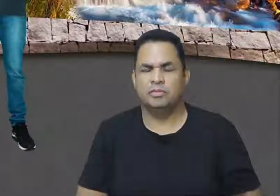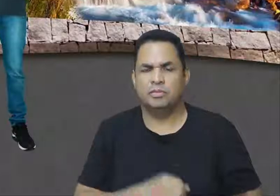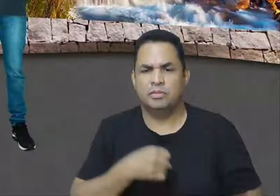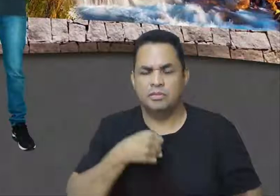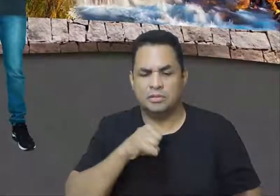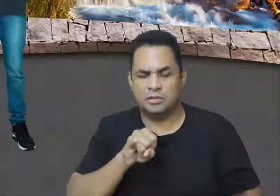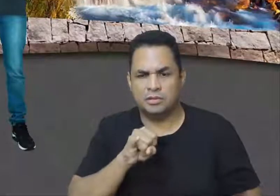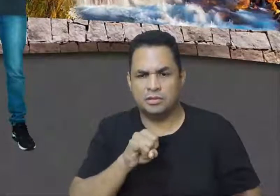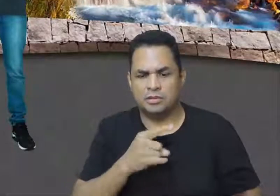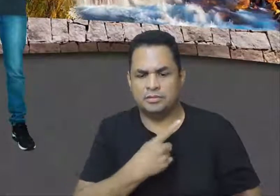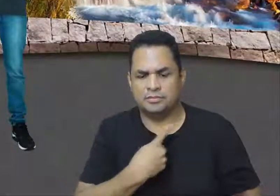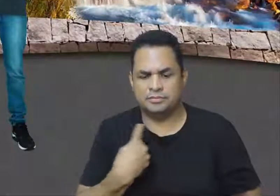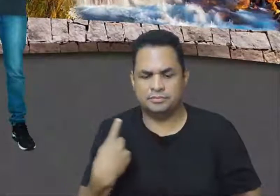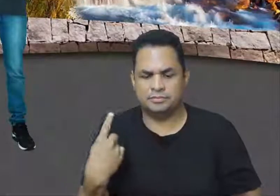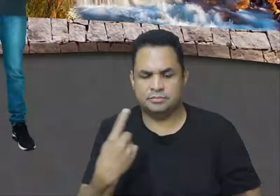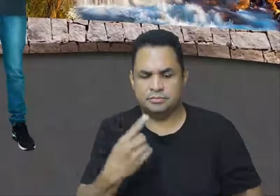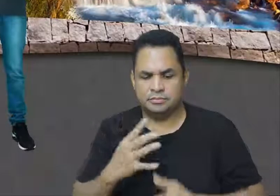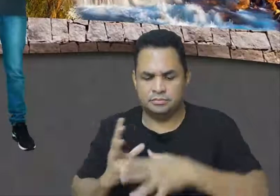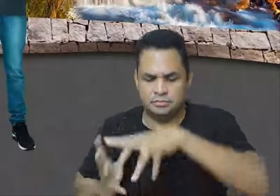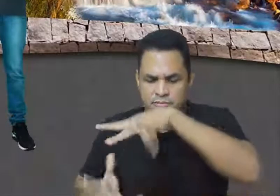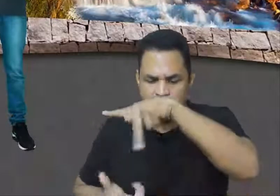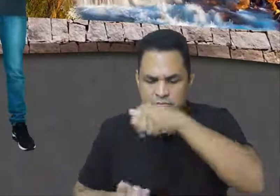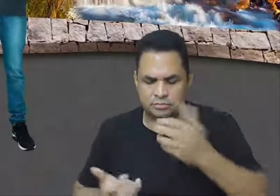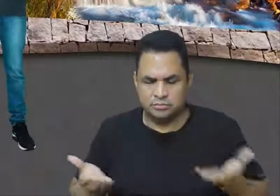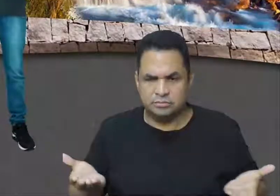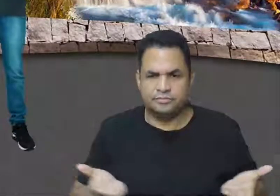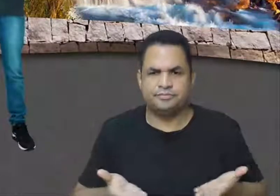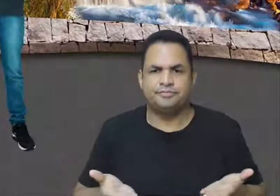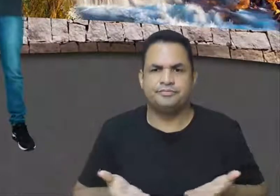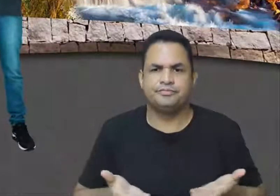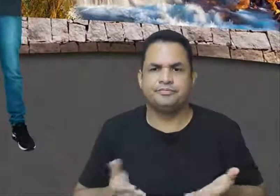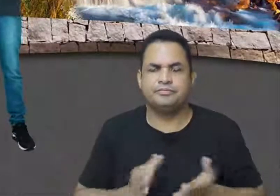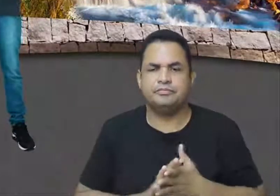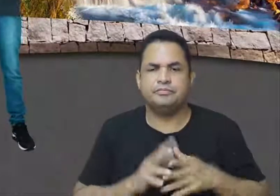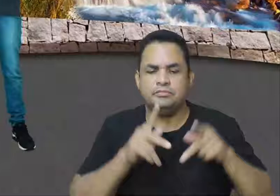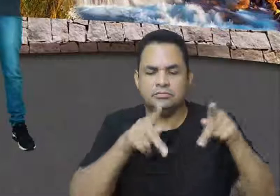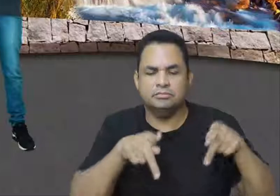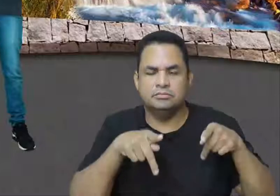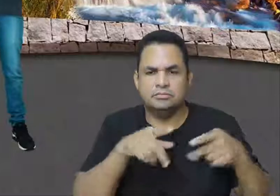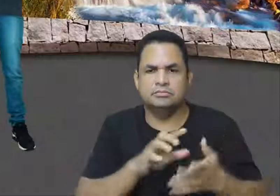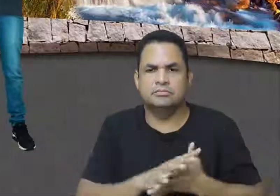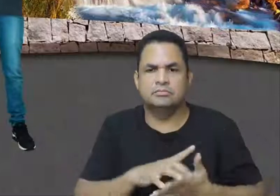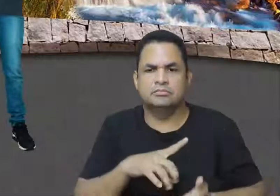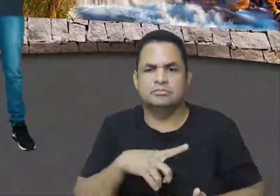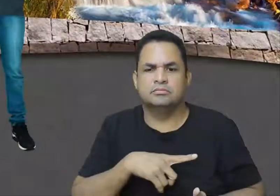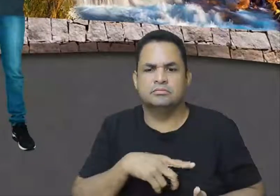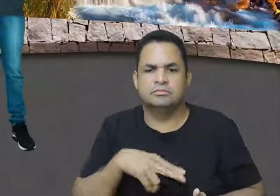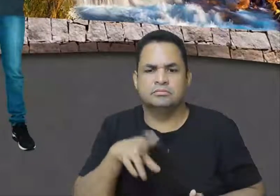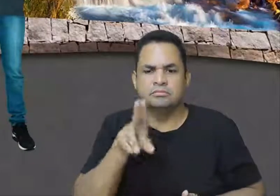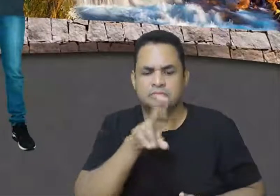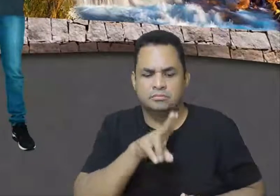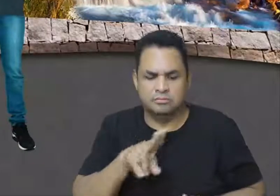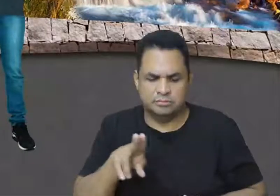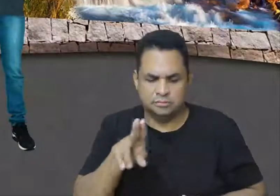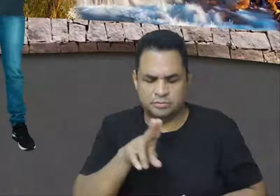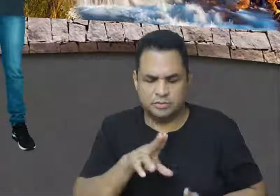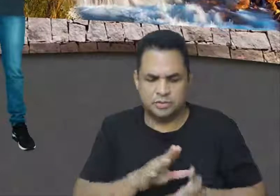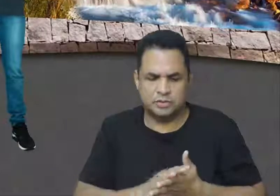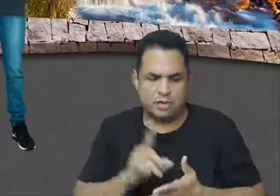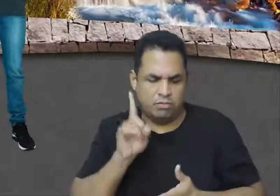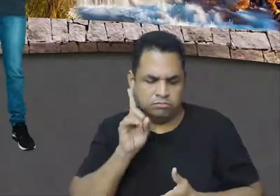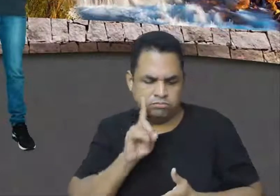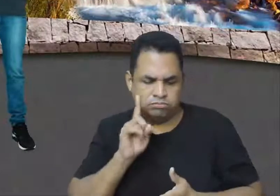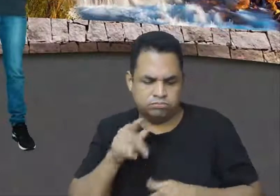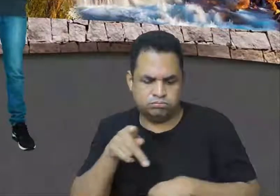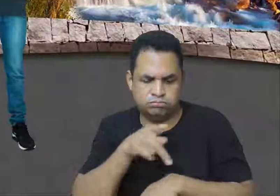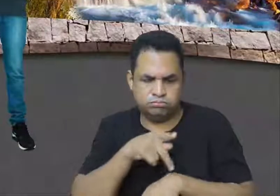Se o nosso planeta Terra hoje, a população que tem nele, fosse consumista quanto é a dos Estados